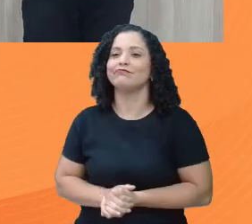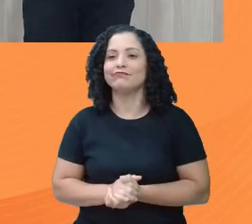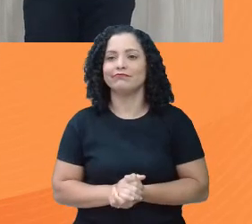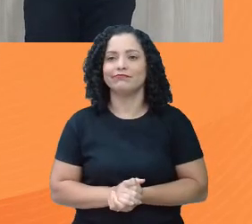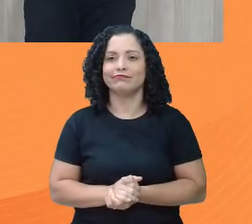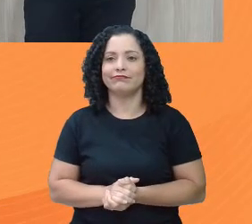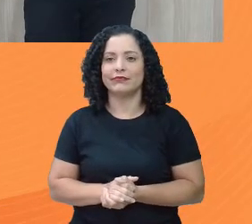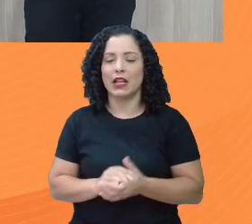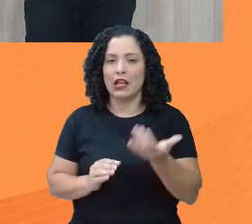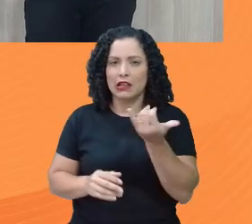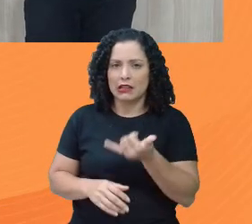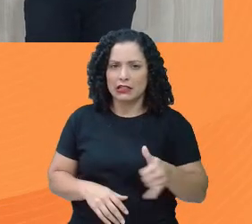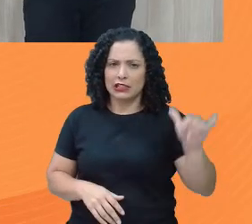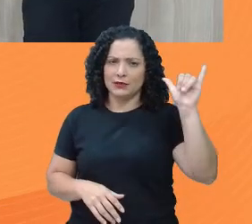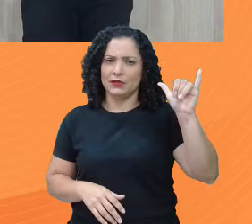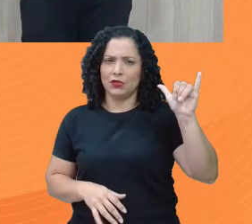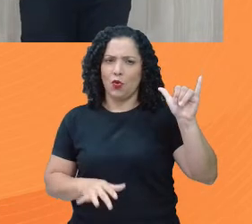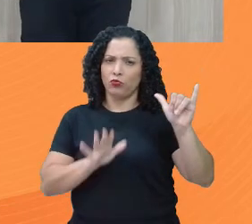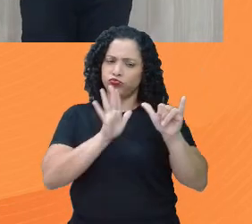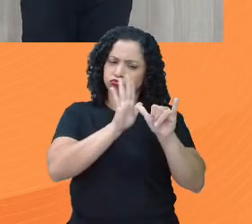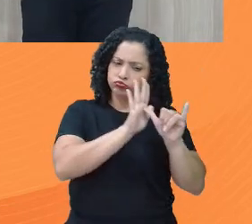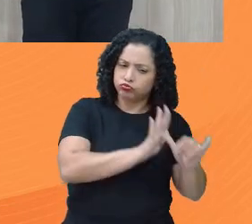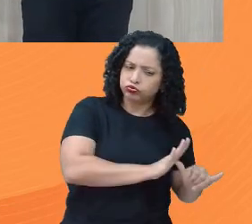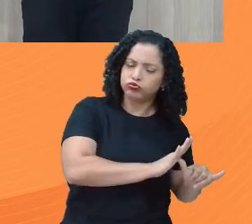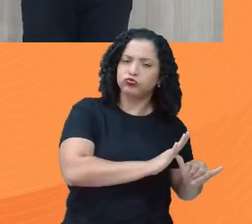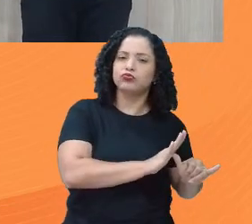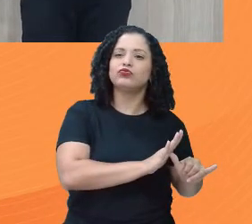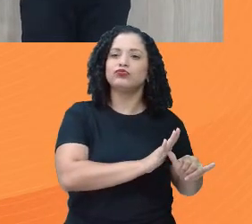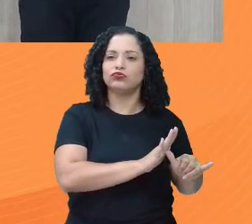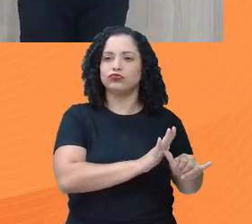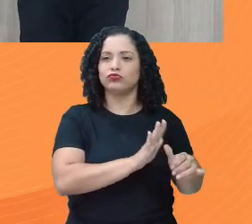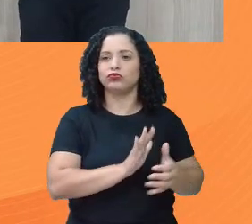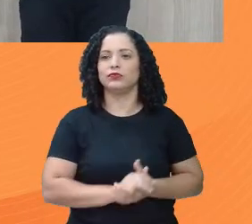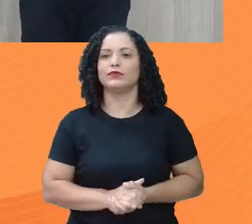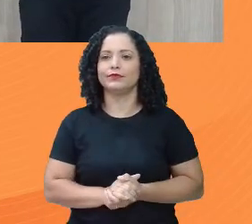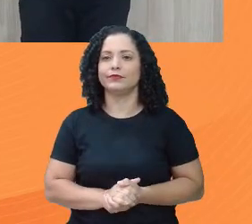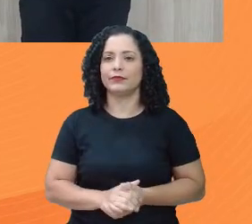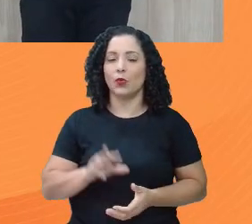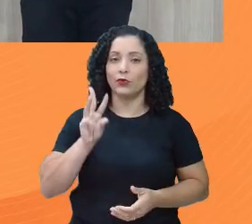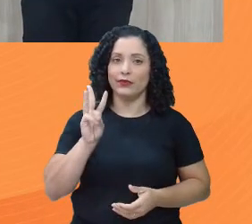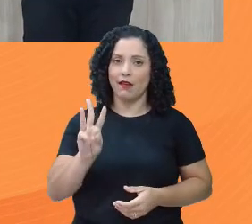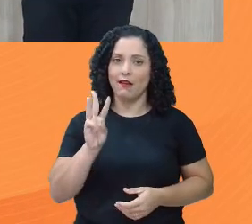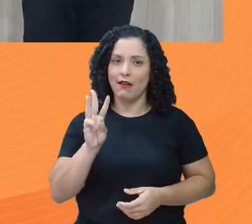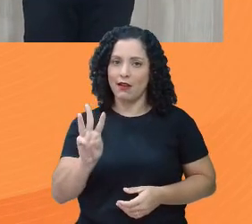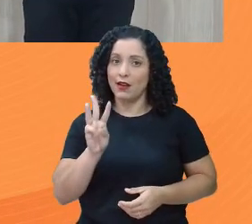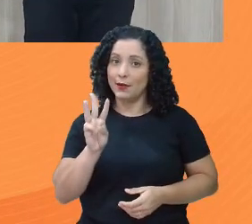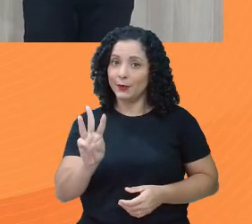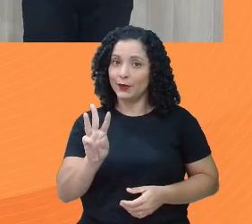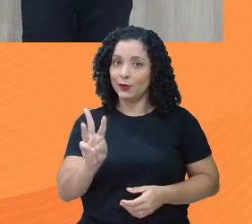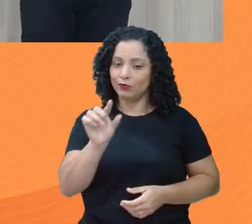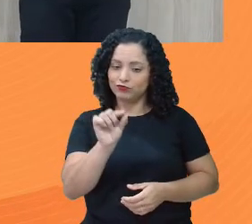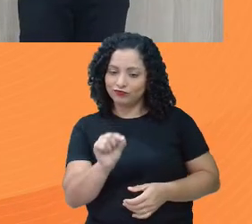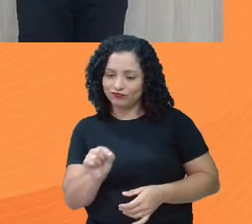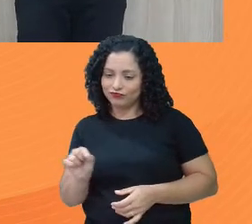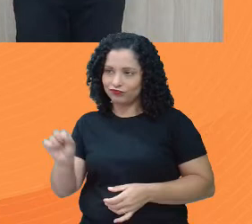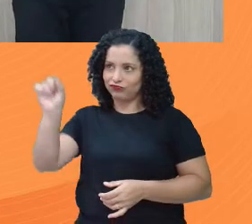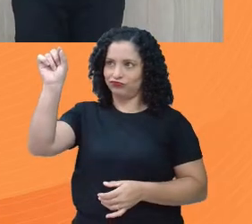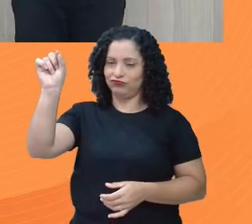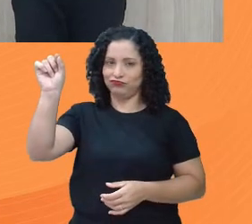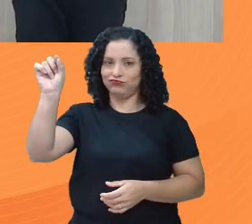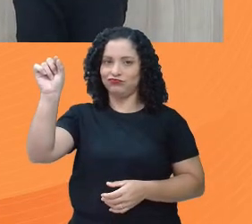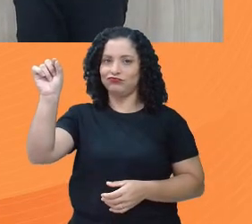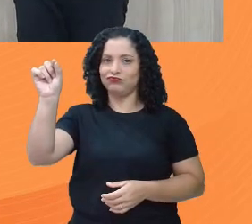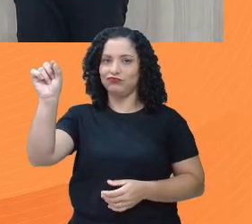y da equação de baixo, tá bom? Então, esse w que está aí negativo, a gente coloca ele no outro